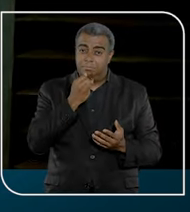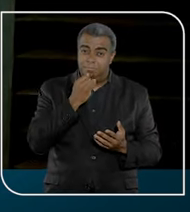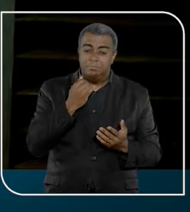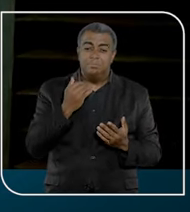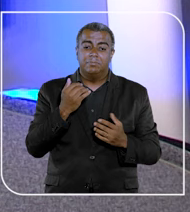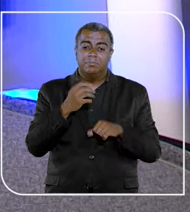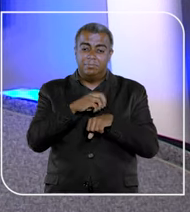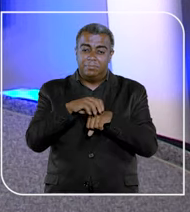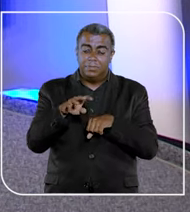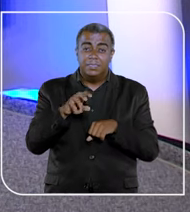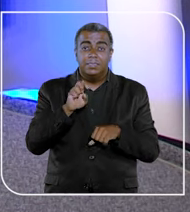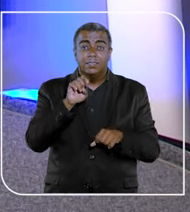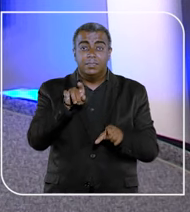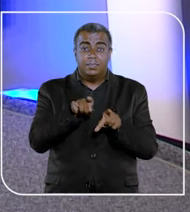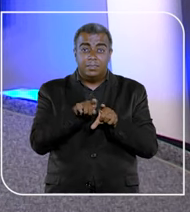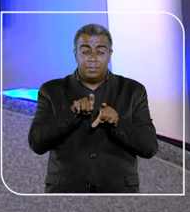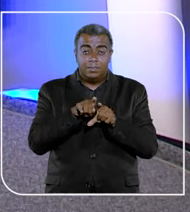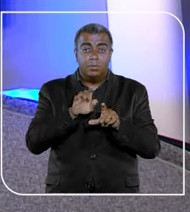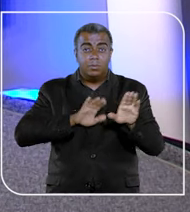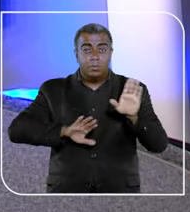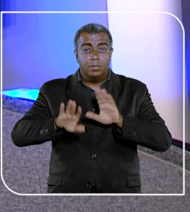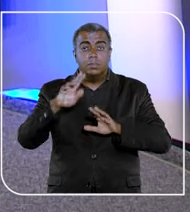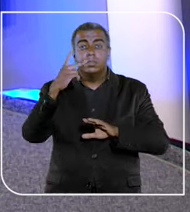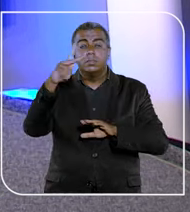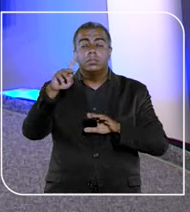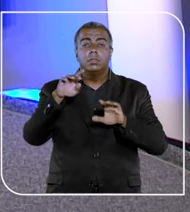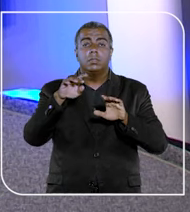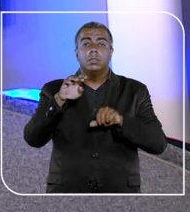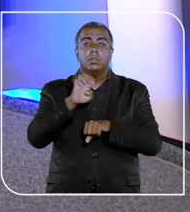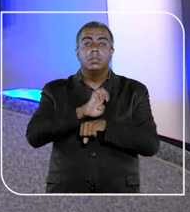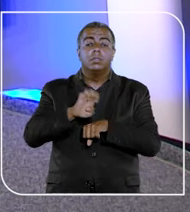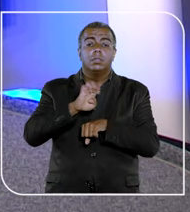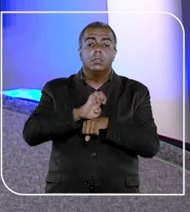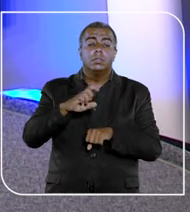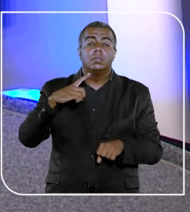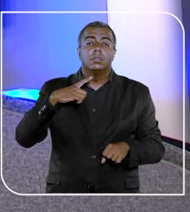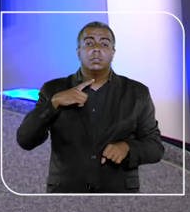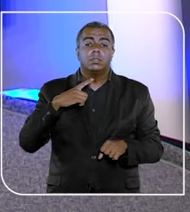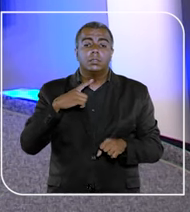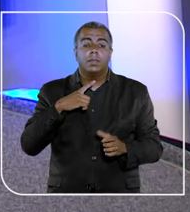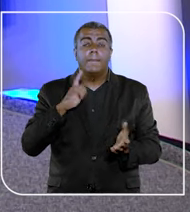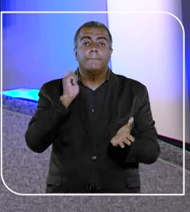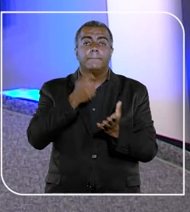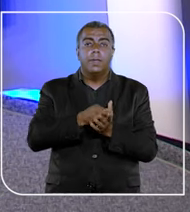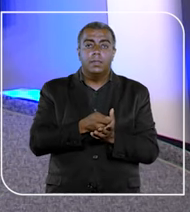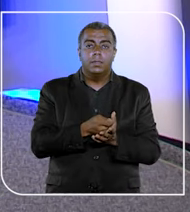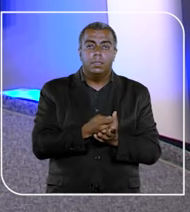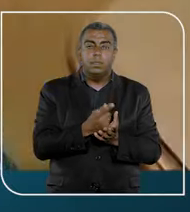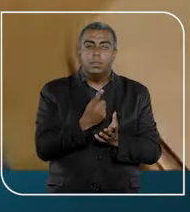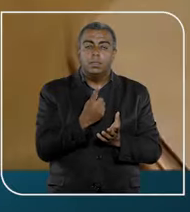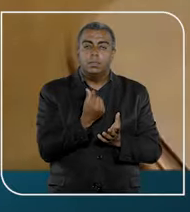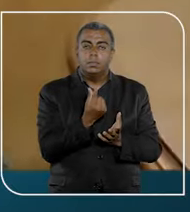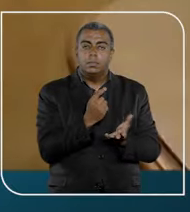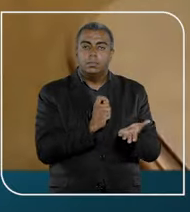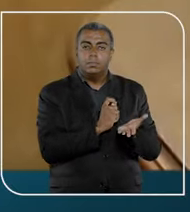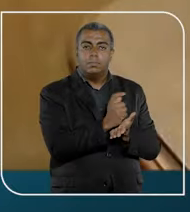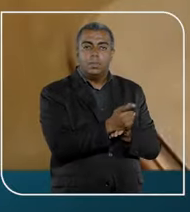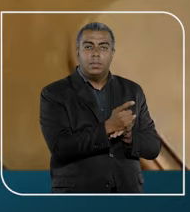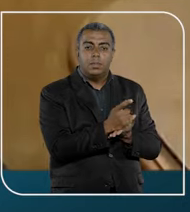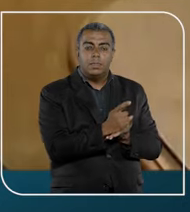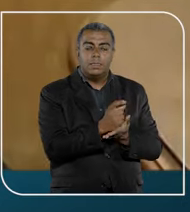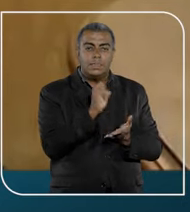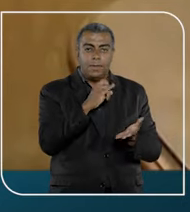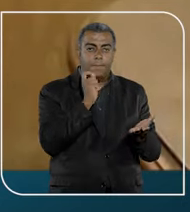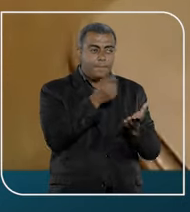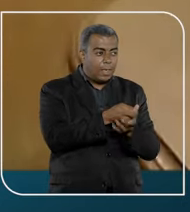outra parte. Dicas e exemplos E toma valiosos. cuidado também se no seu estado também tem